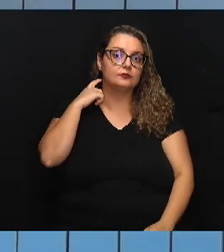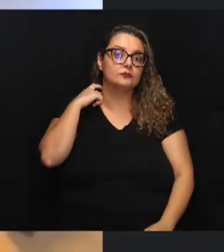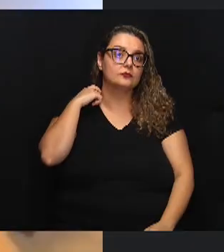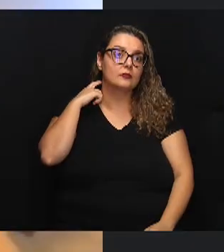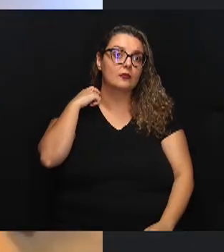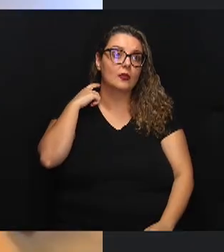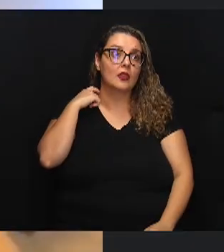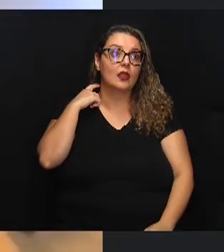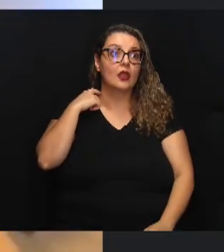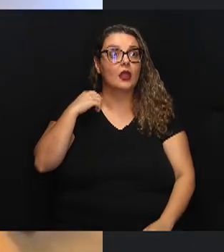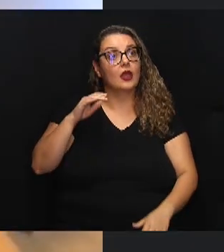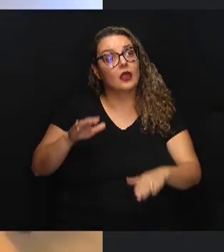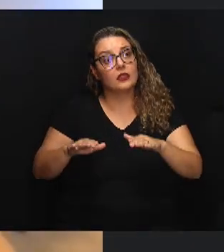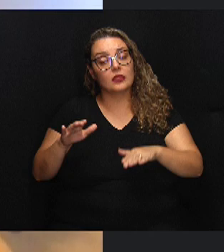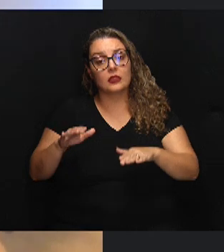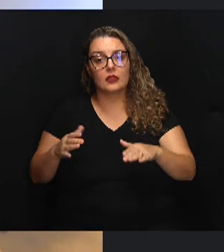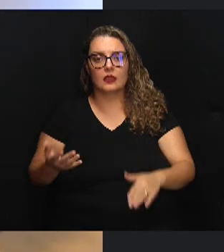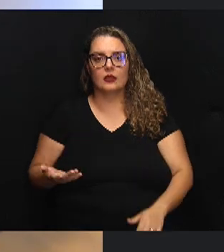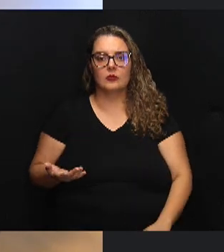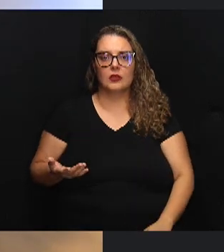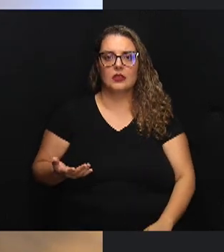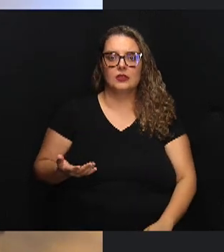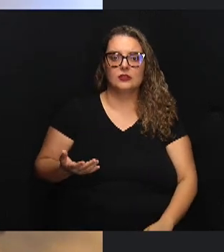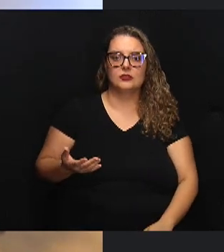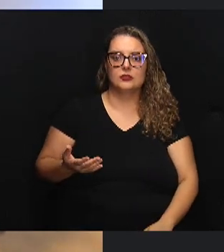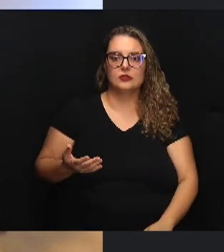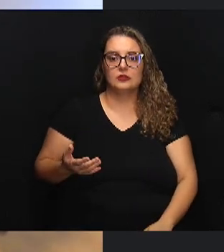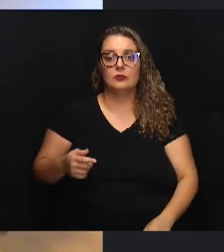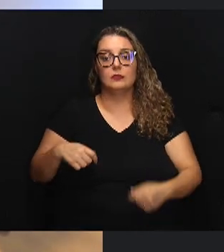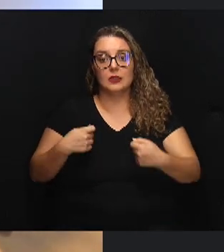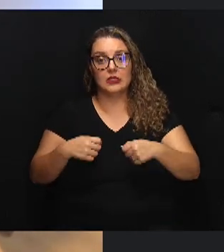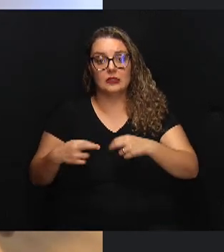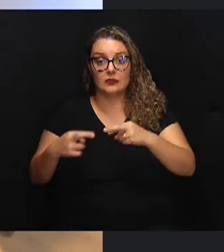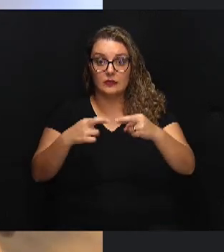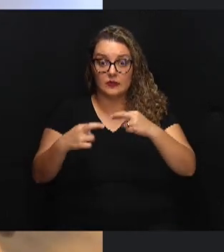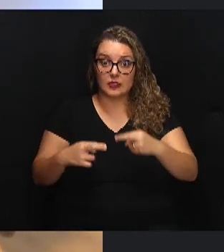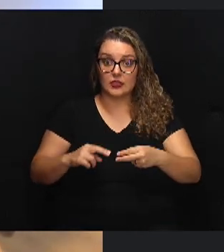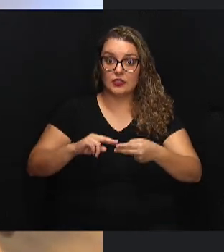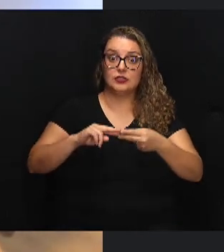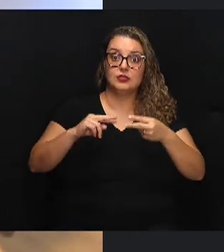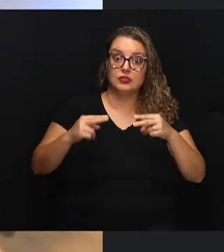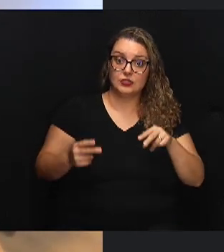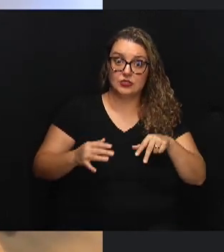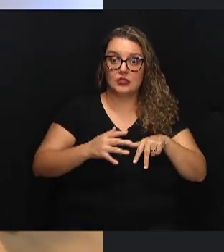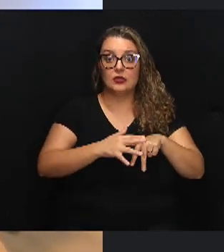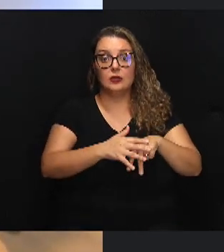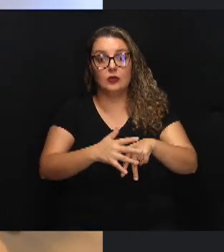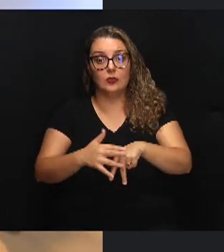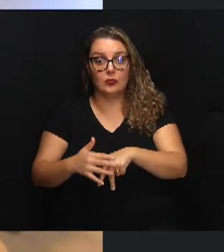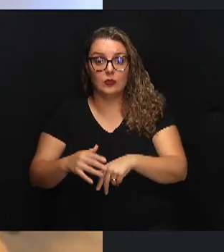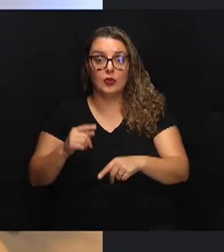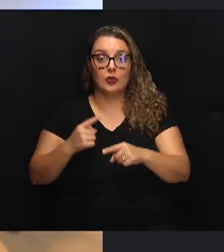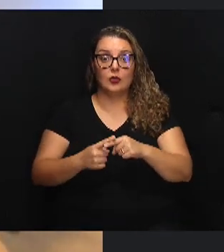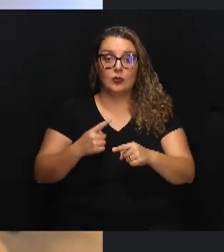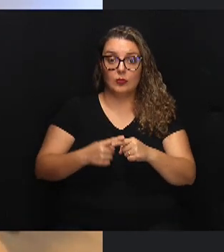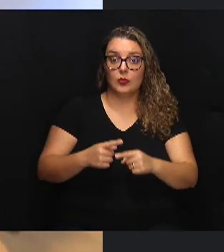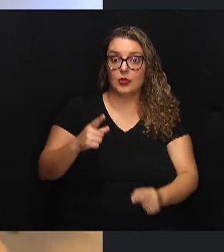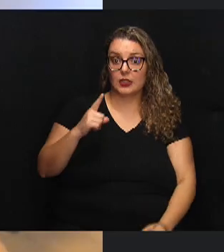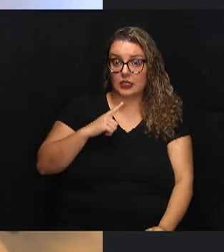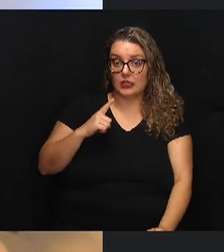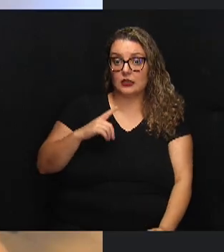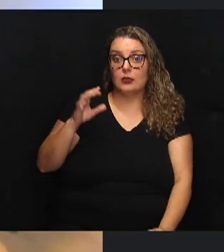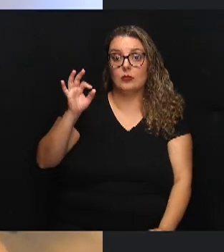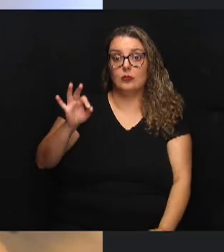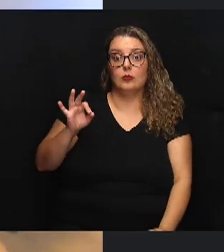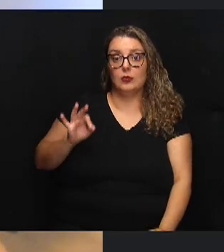Depende muito do caso. A gente tem que, eventualmente, fazer uma análise genética desses pacientes, porque a gente tem uma chance